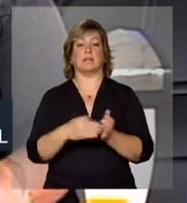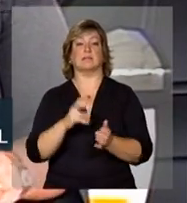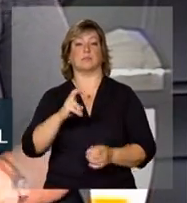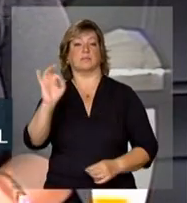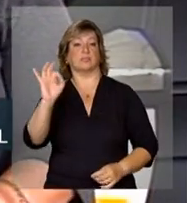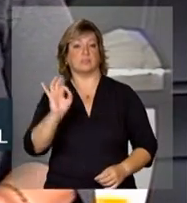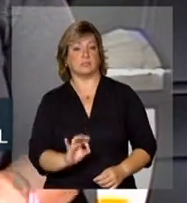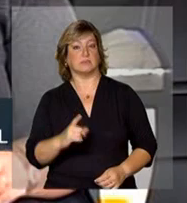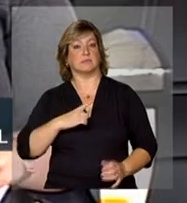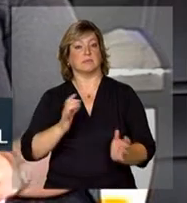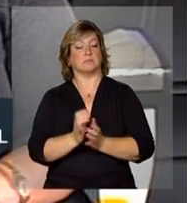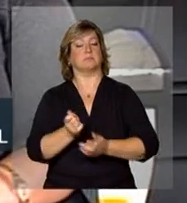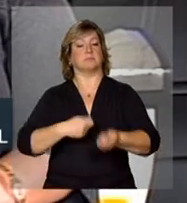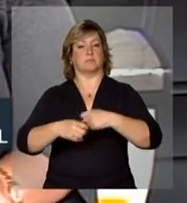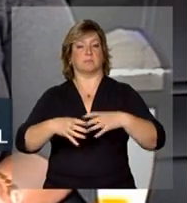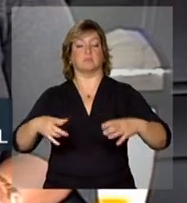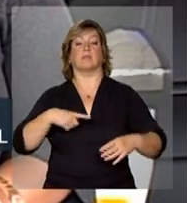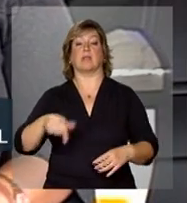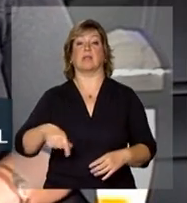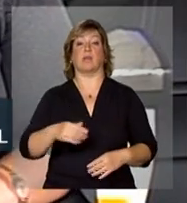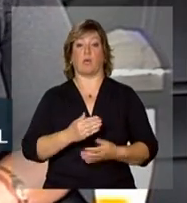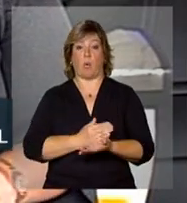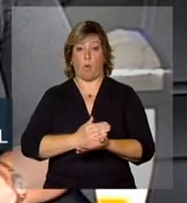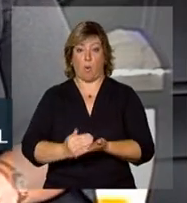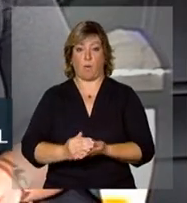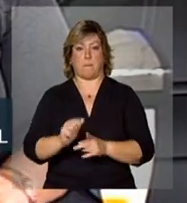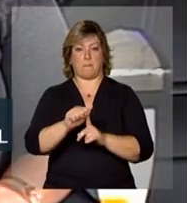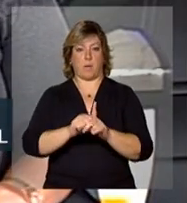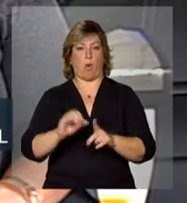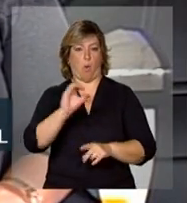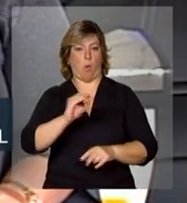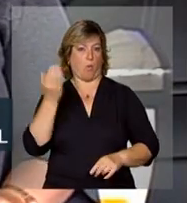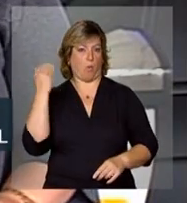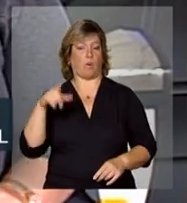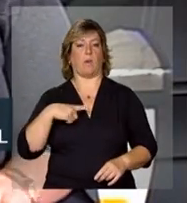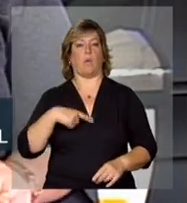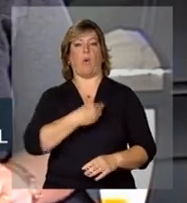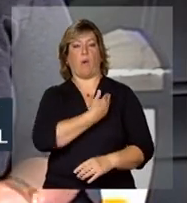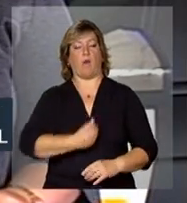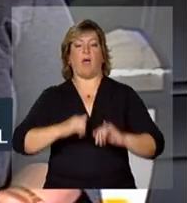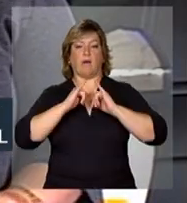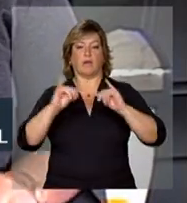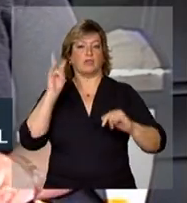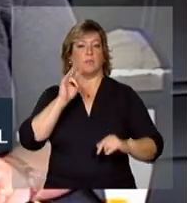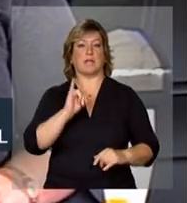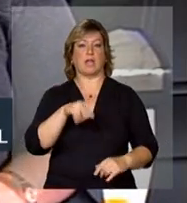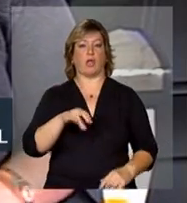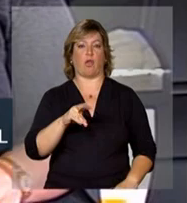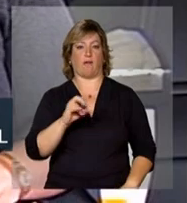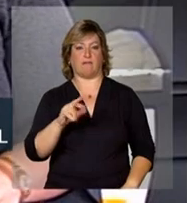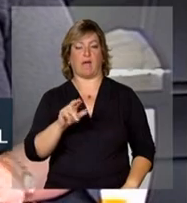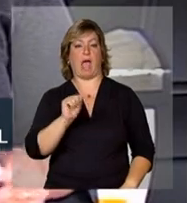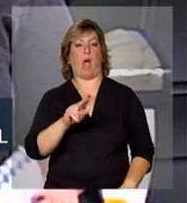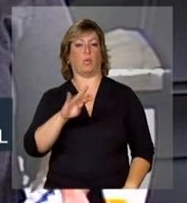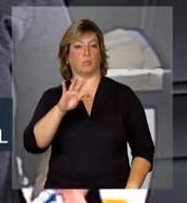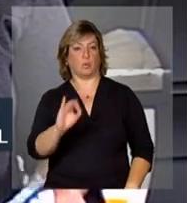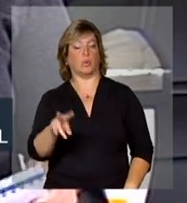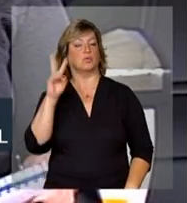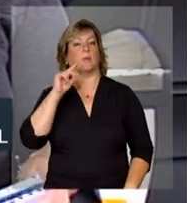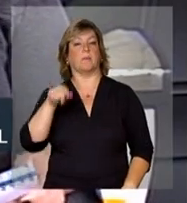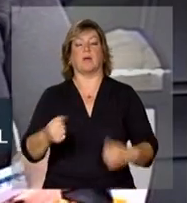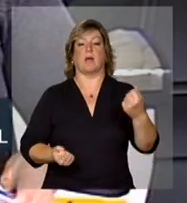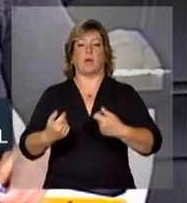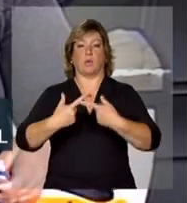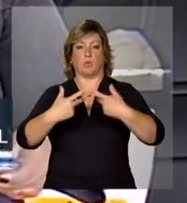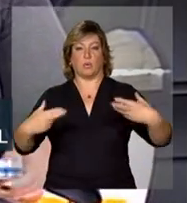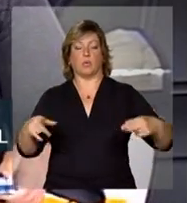5%. Lembrando que no início do mês de outubro, o governo anunciou as regras do programa Inovar Auto, o novo regime automotivo que